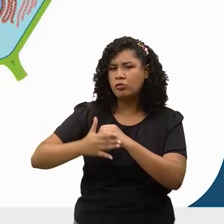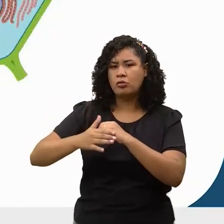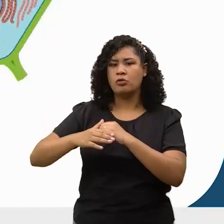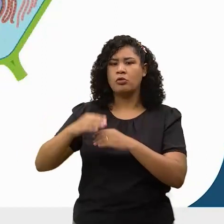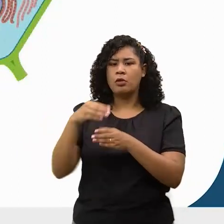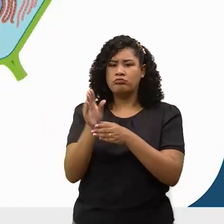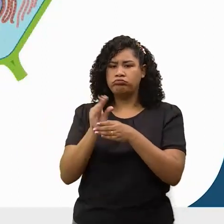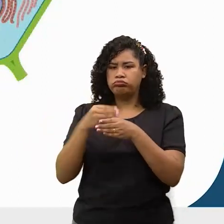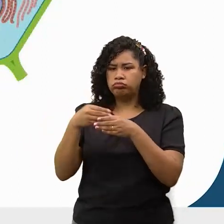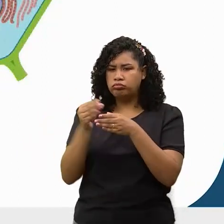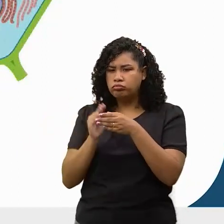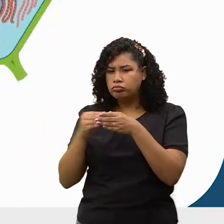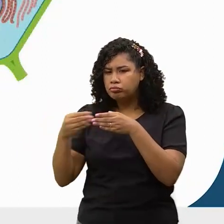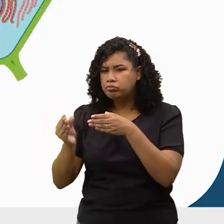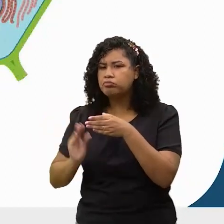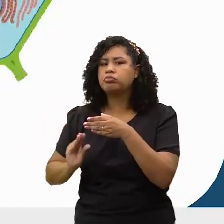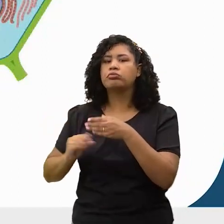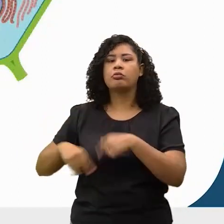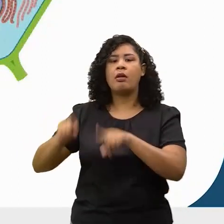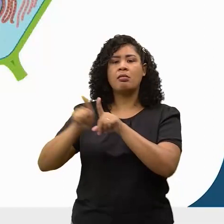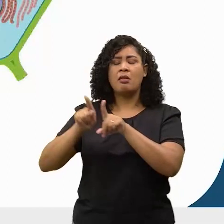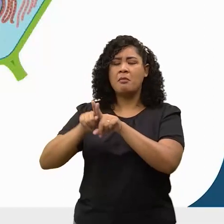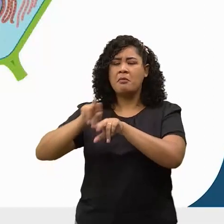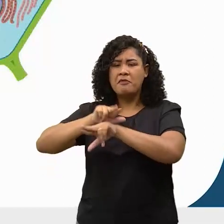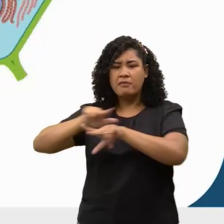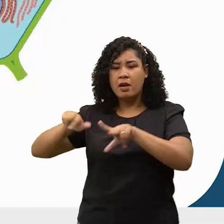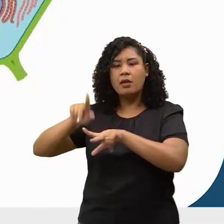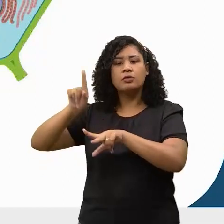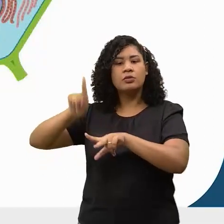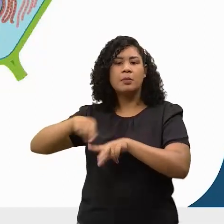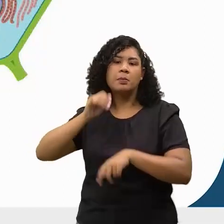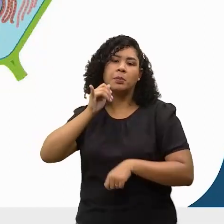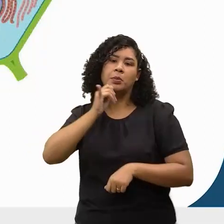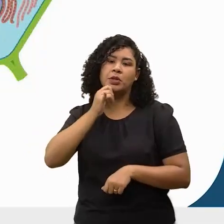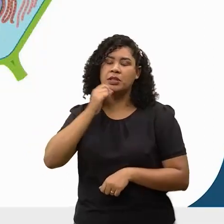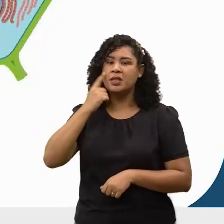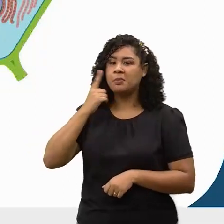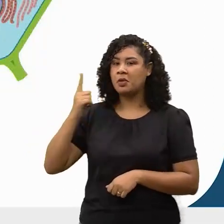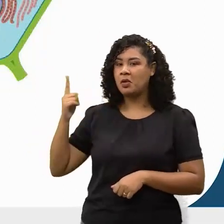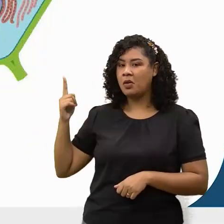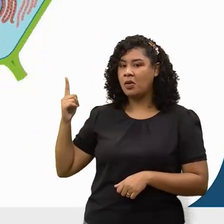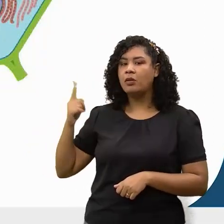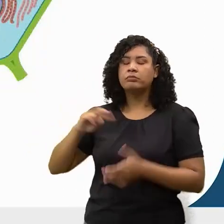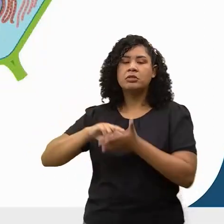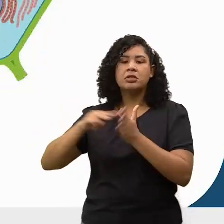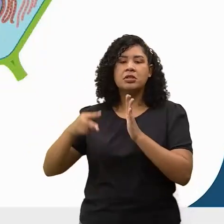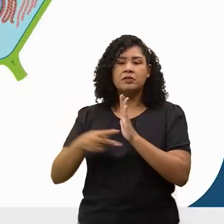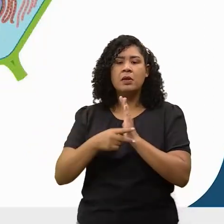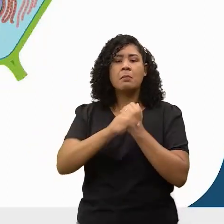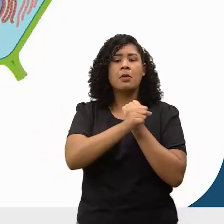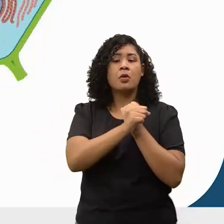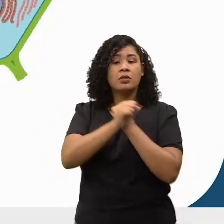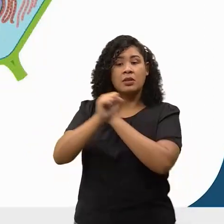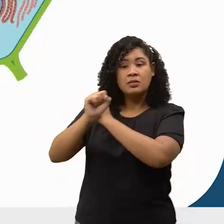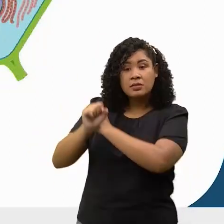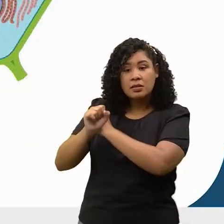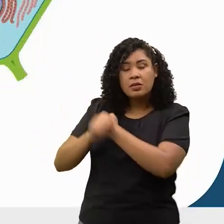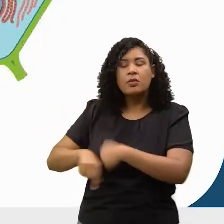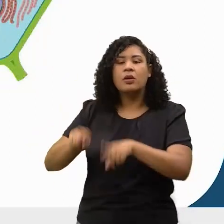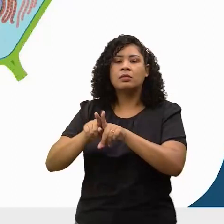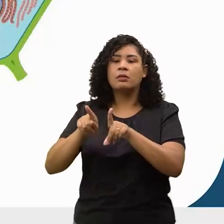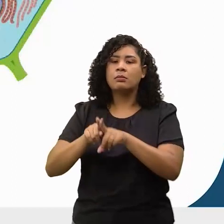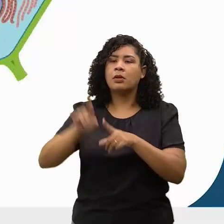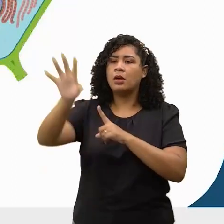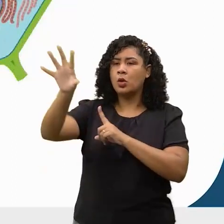existem vacúolos, que são estruturas, por exemplo, como a parede celular de proteção, cloroplasto para